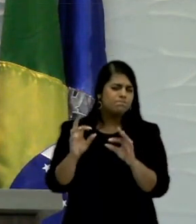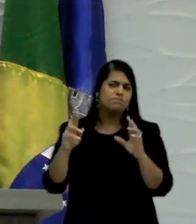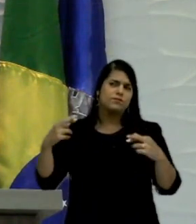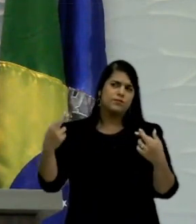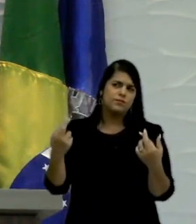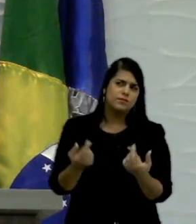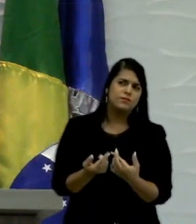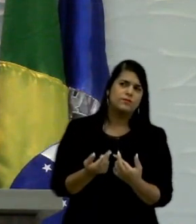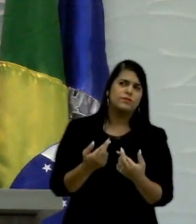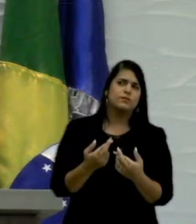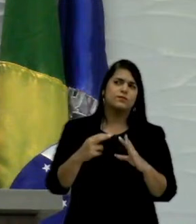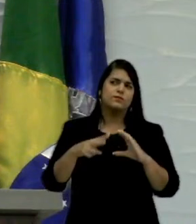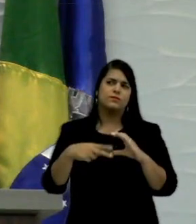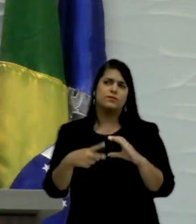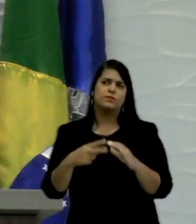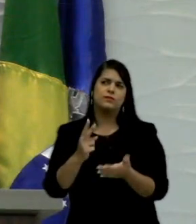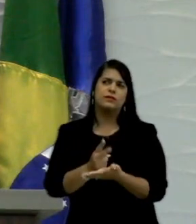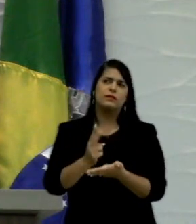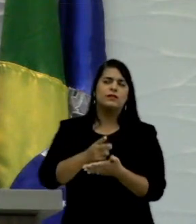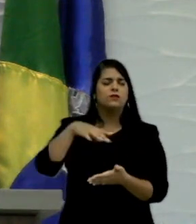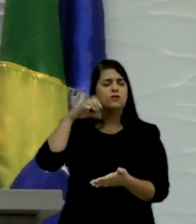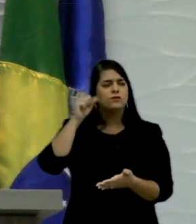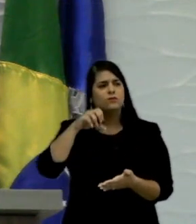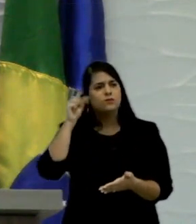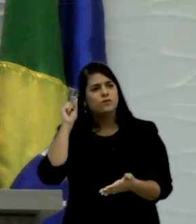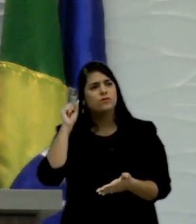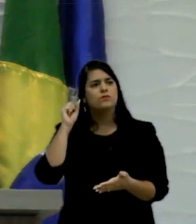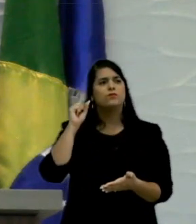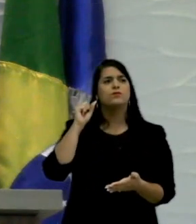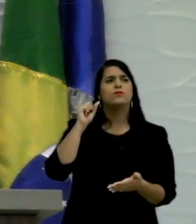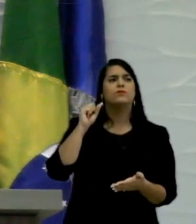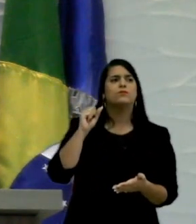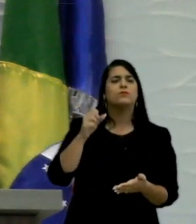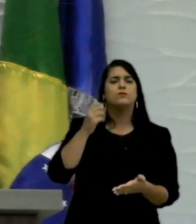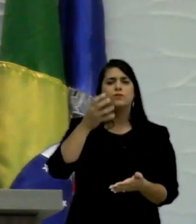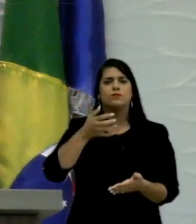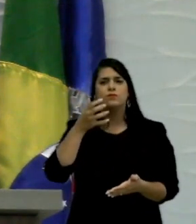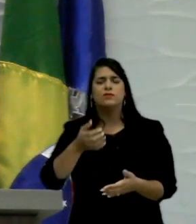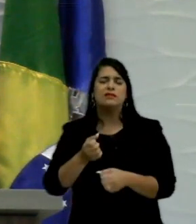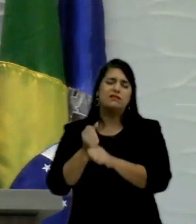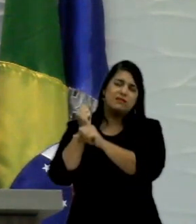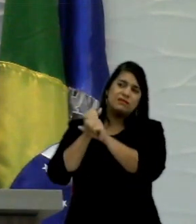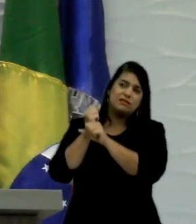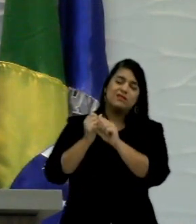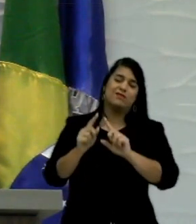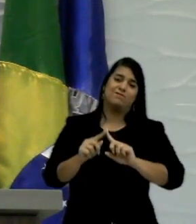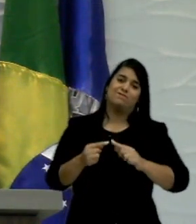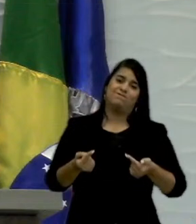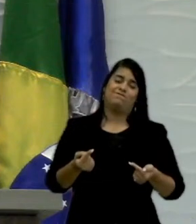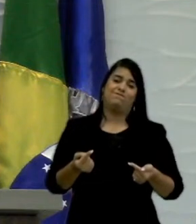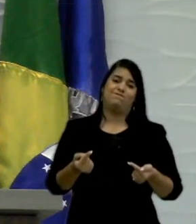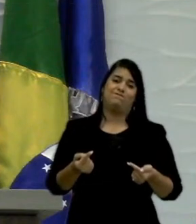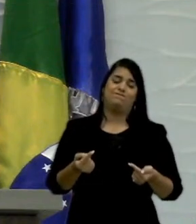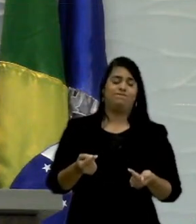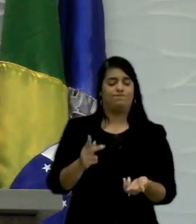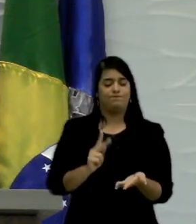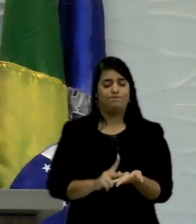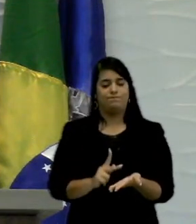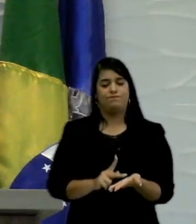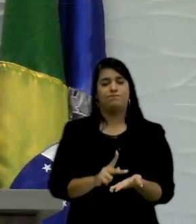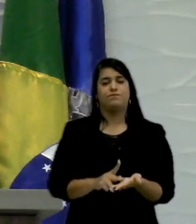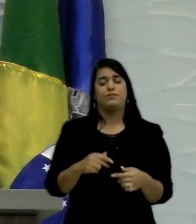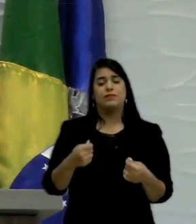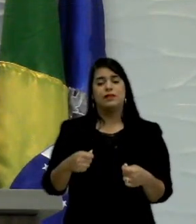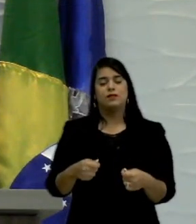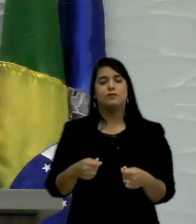sempre escuta essas falas que estão acontecendo hoje, que é uma coisa antiga, mas que realmente a gente tem que